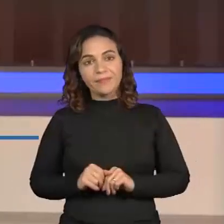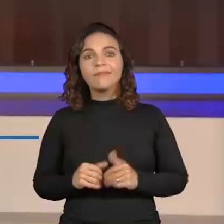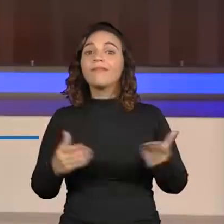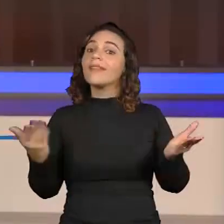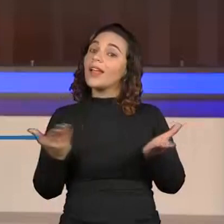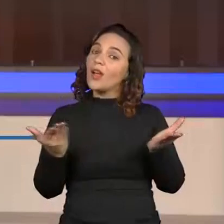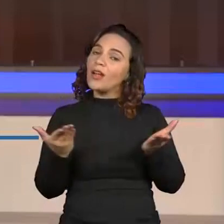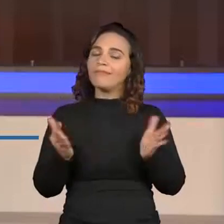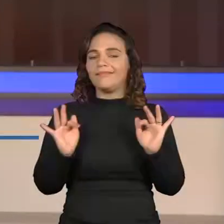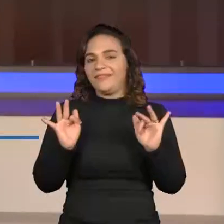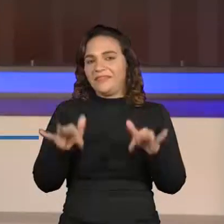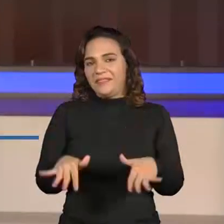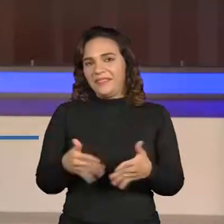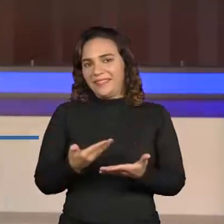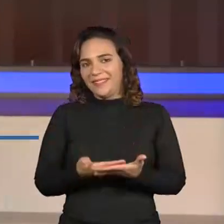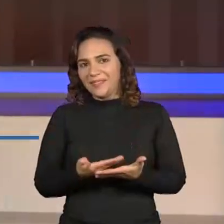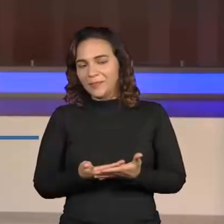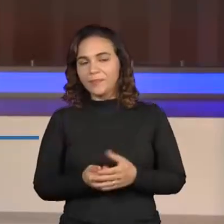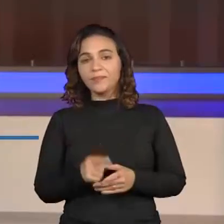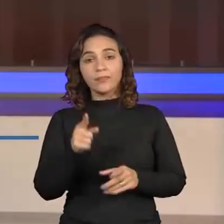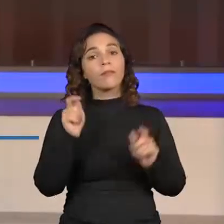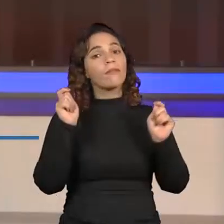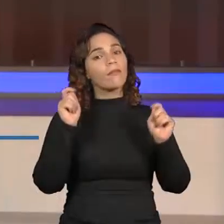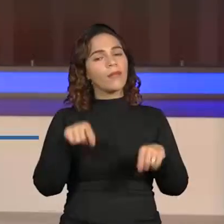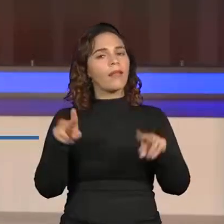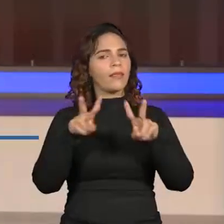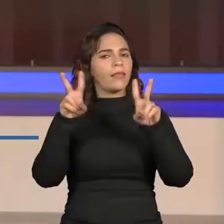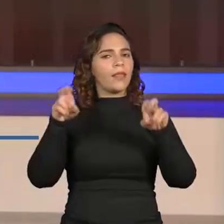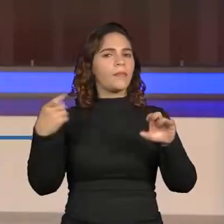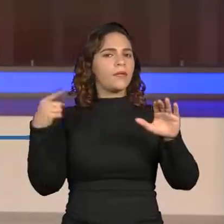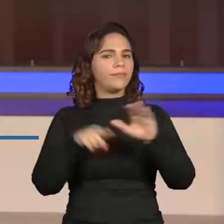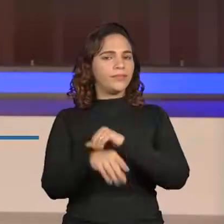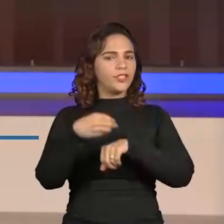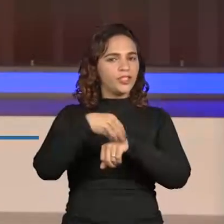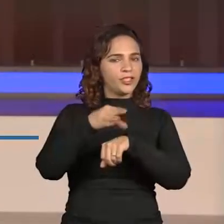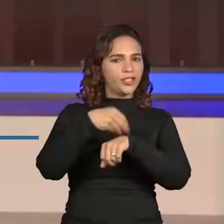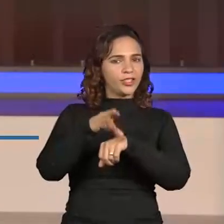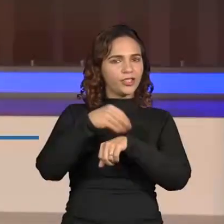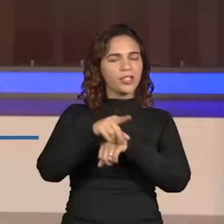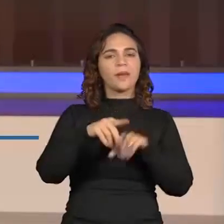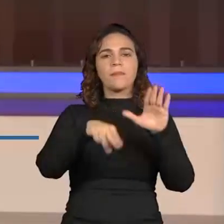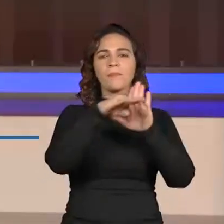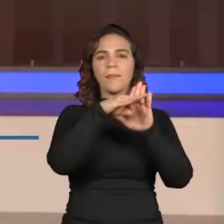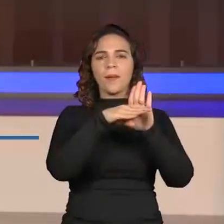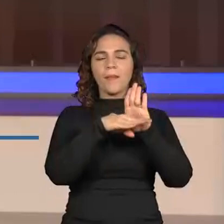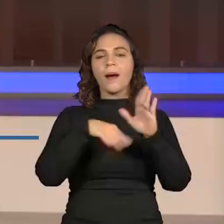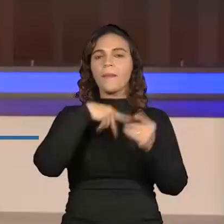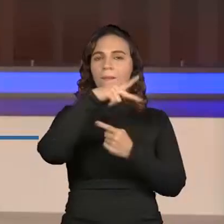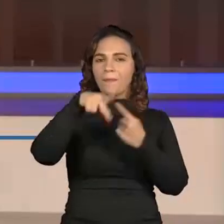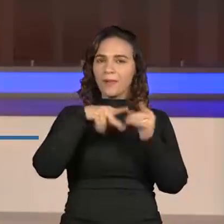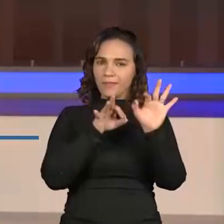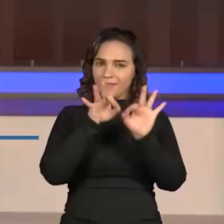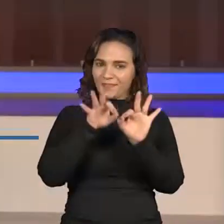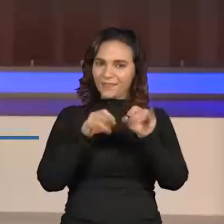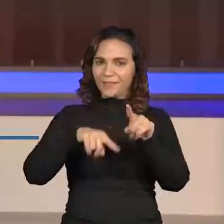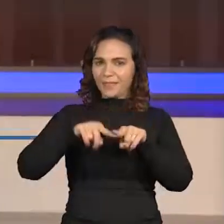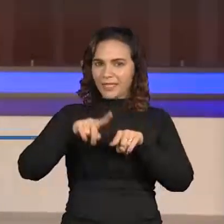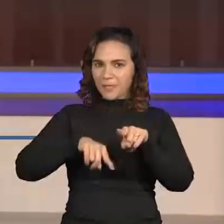nós ficaremos por aqui. Vocês podem se aprofundar nas dicas dadas no plano e aqui no nosso